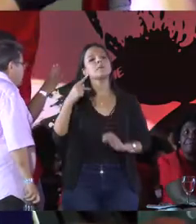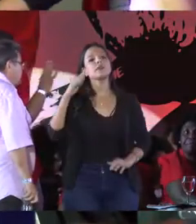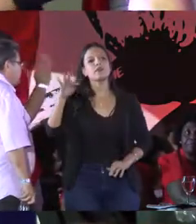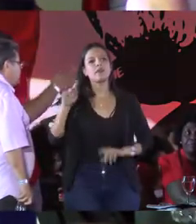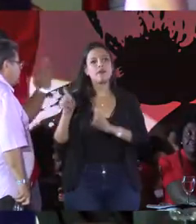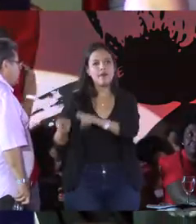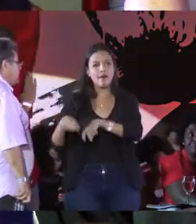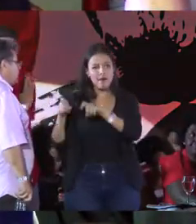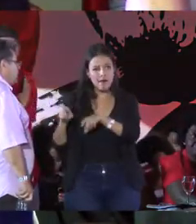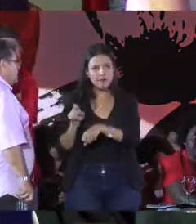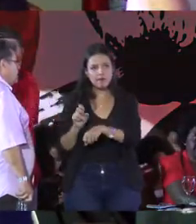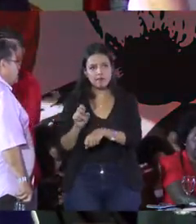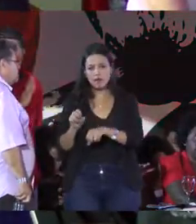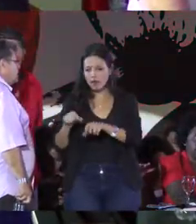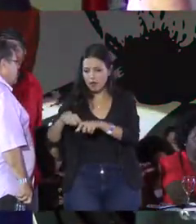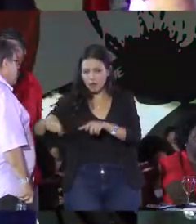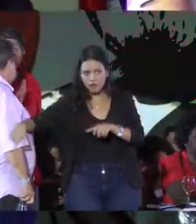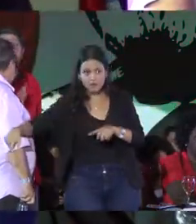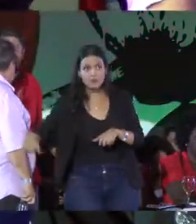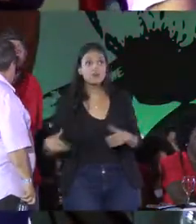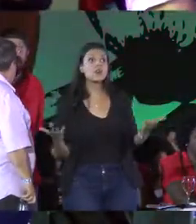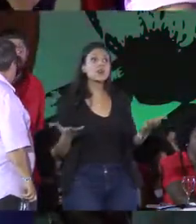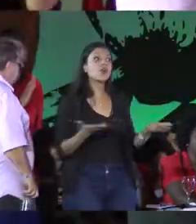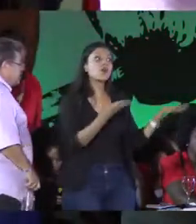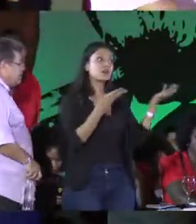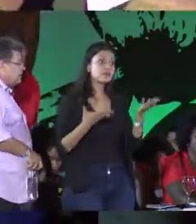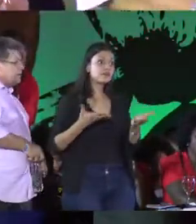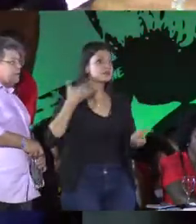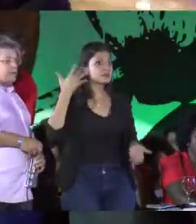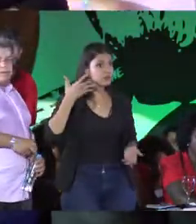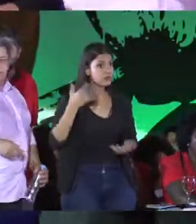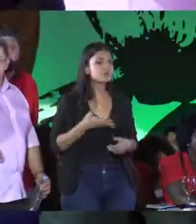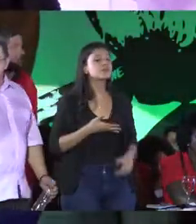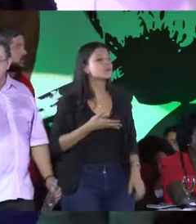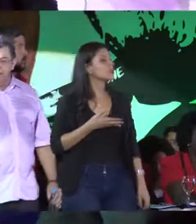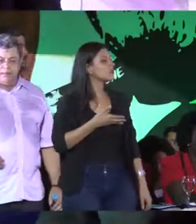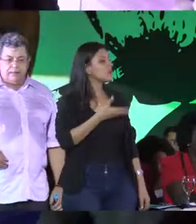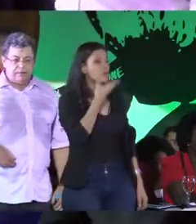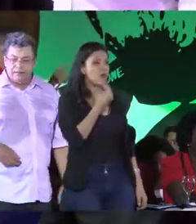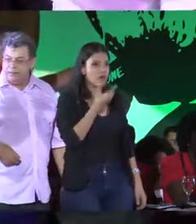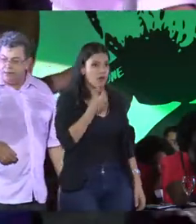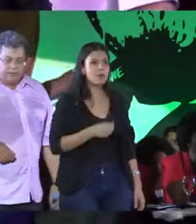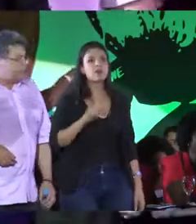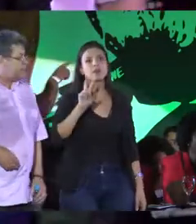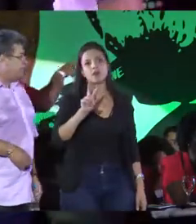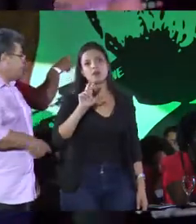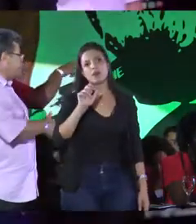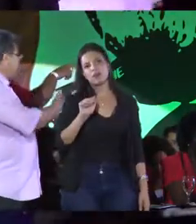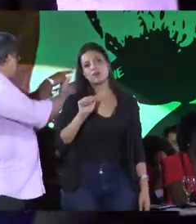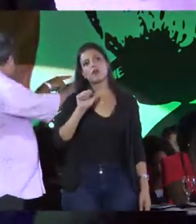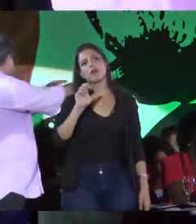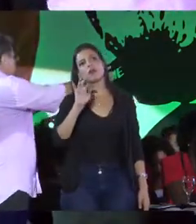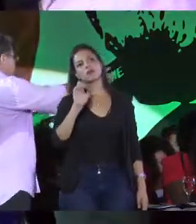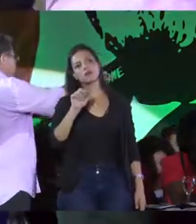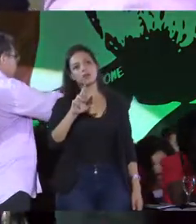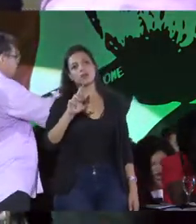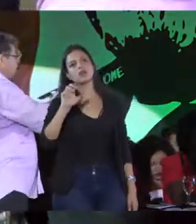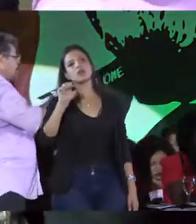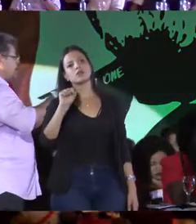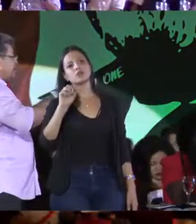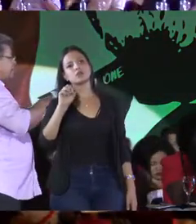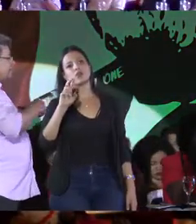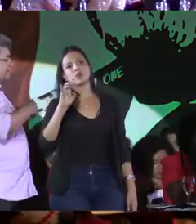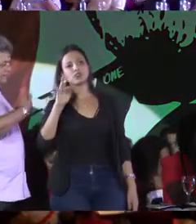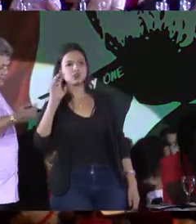MPA. E agora chamar para uma saudação também o nosso camarada Walter Sorrentino, do Partido Comunista do